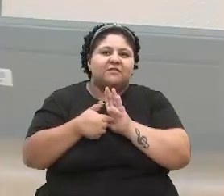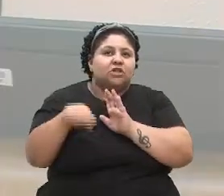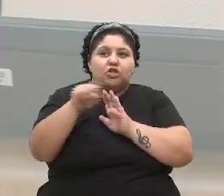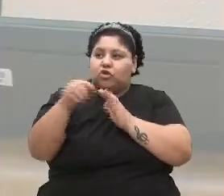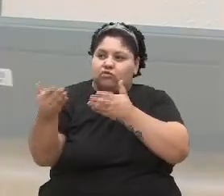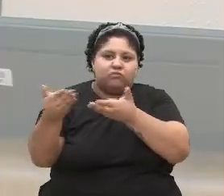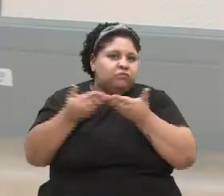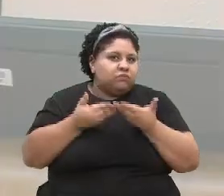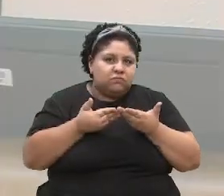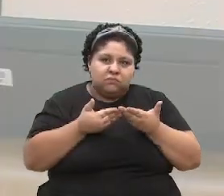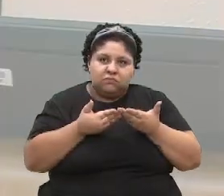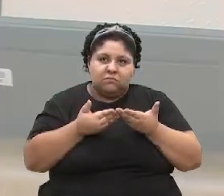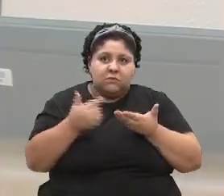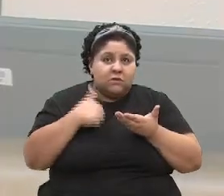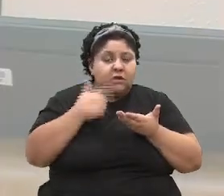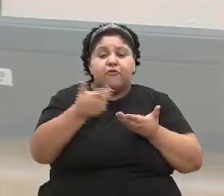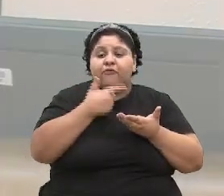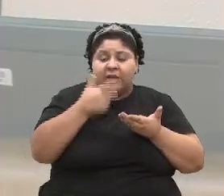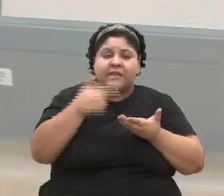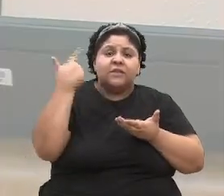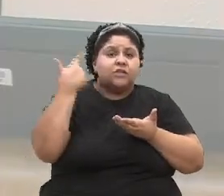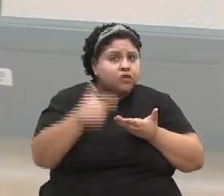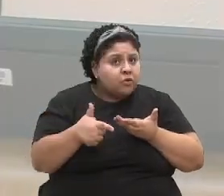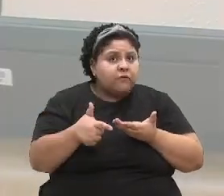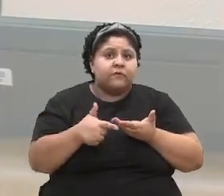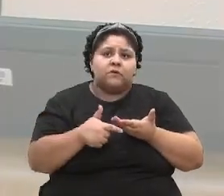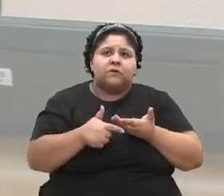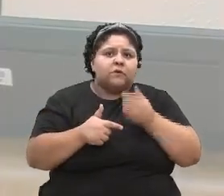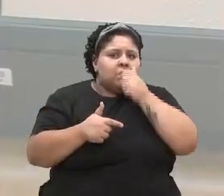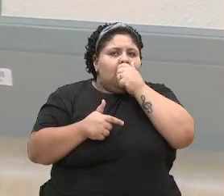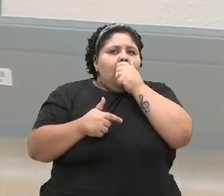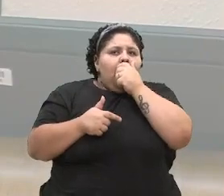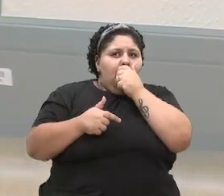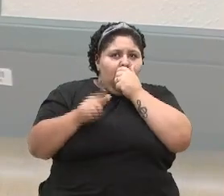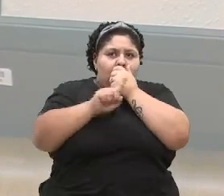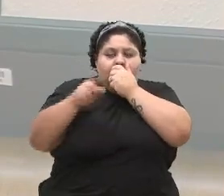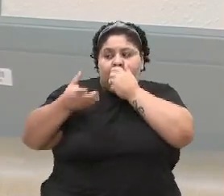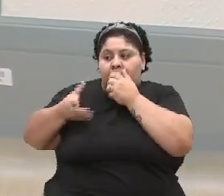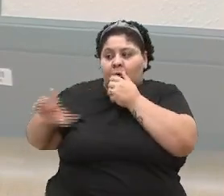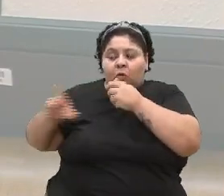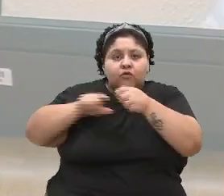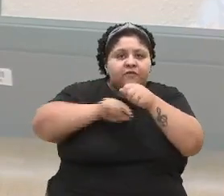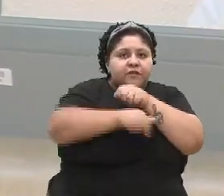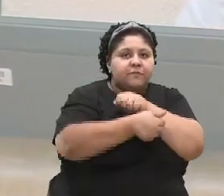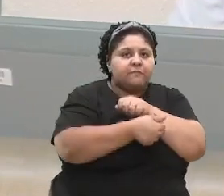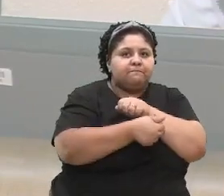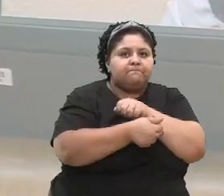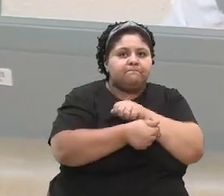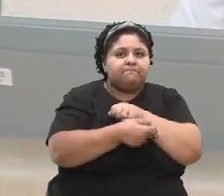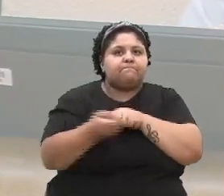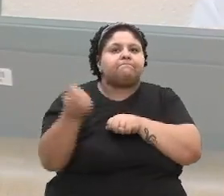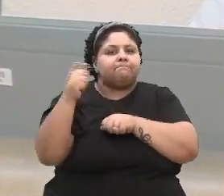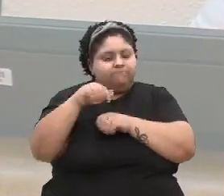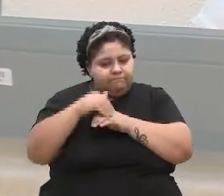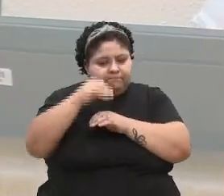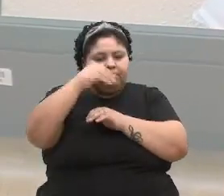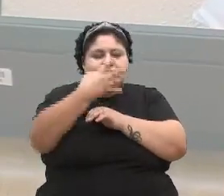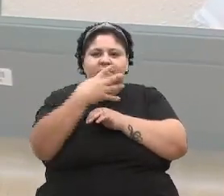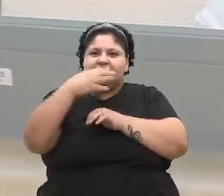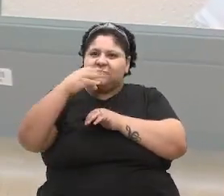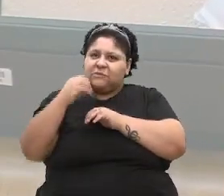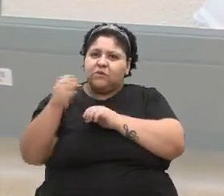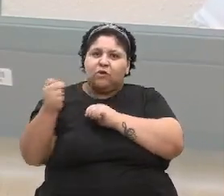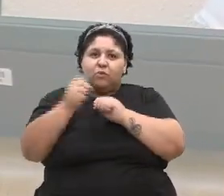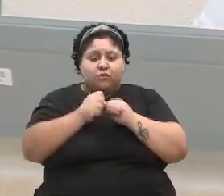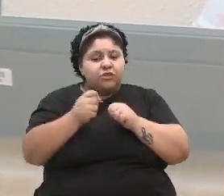convidados. E eu relatei novamente, tudo de novo. Não era contra os investimentos, e vereadora Tati, se precisasse mais de 40, podia ter